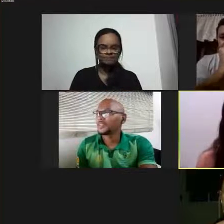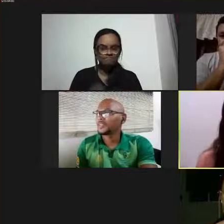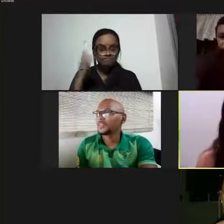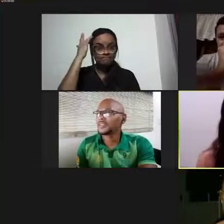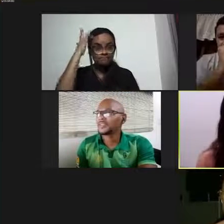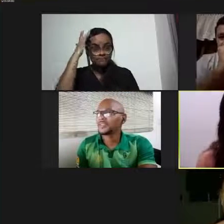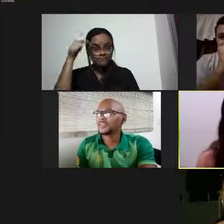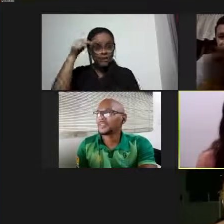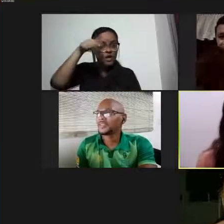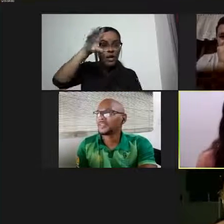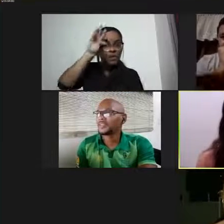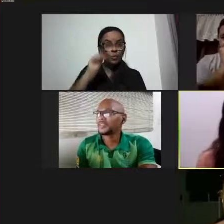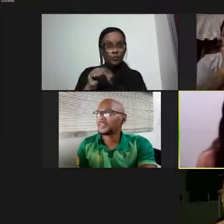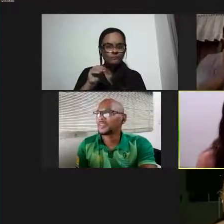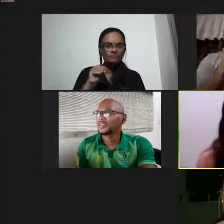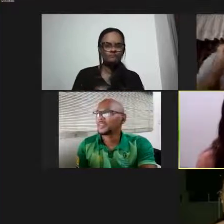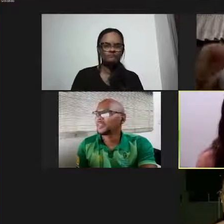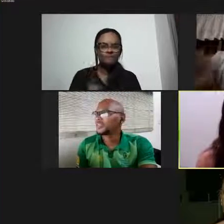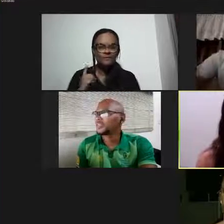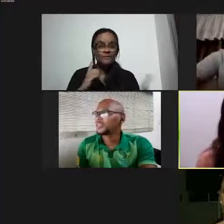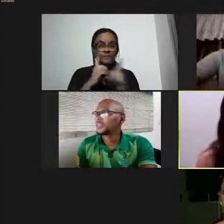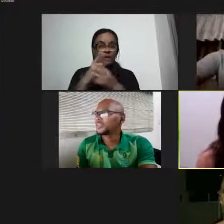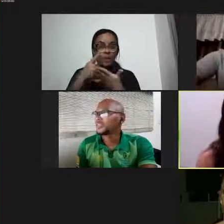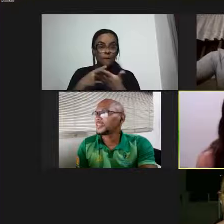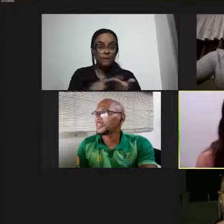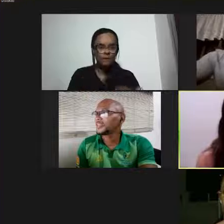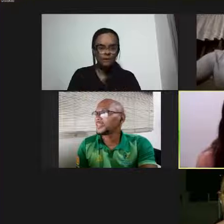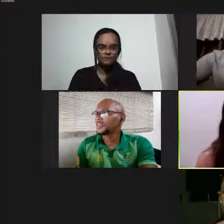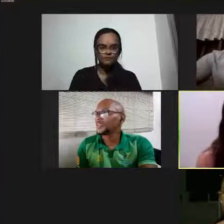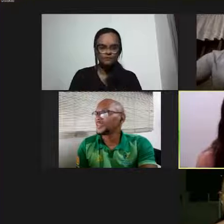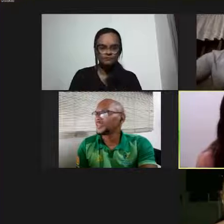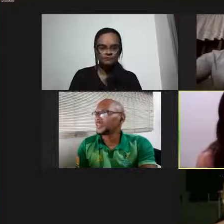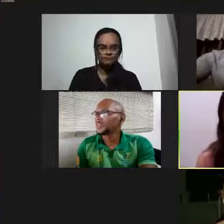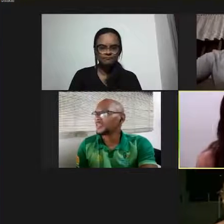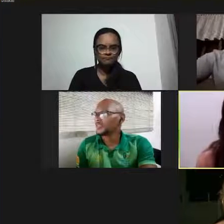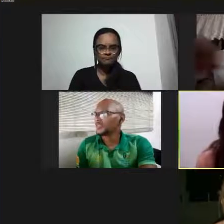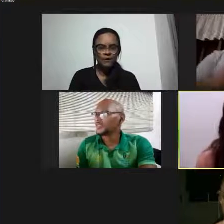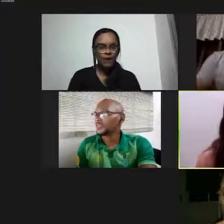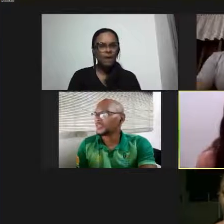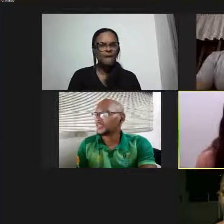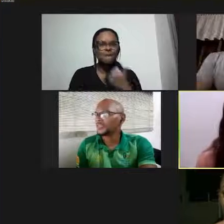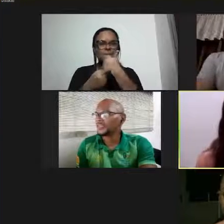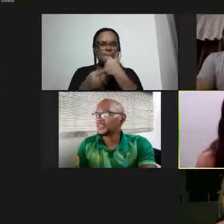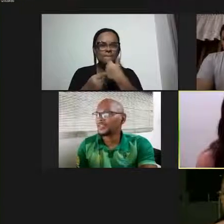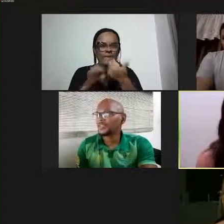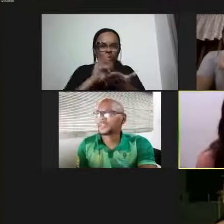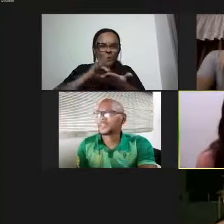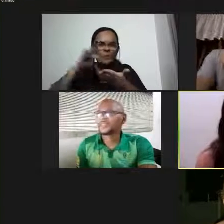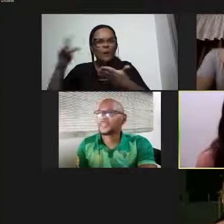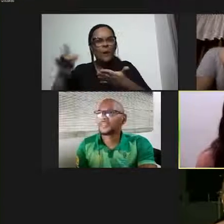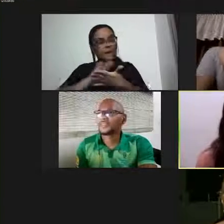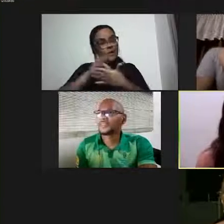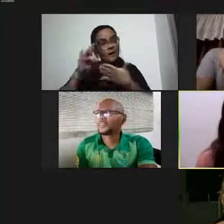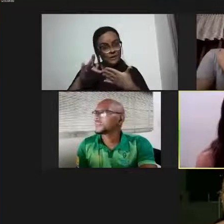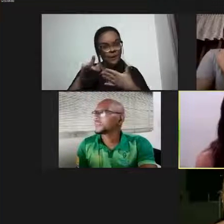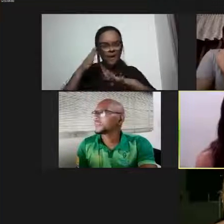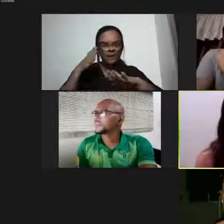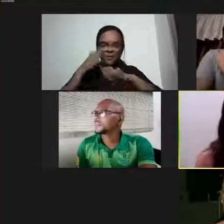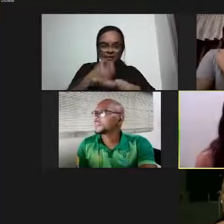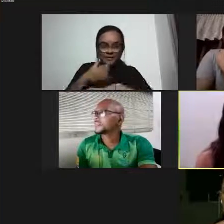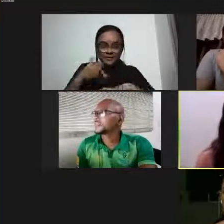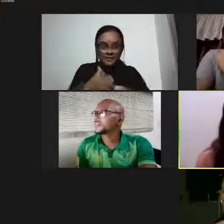às 19h, a gente tem um encontro marcado aqui. Curtam a nossa live, compartilhe, vamos